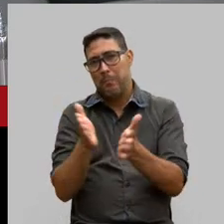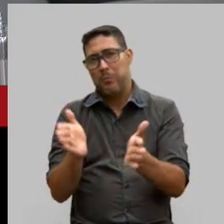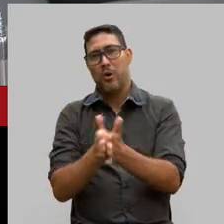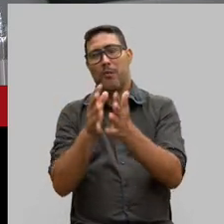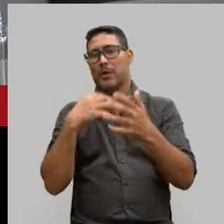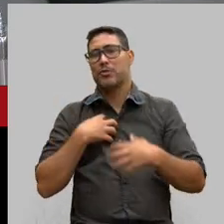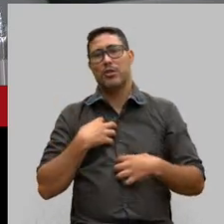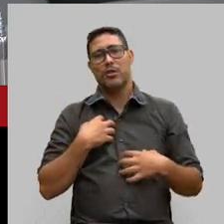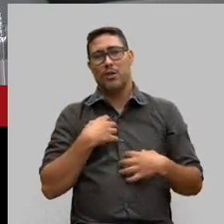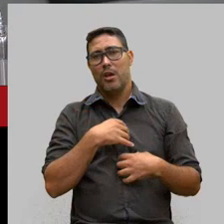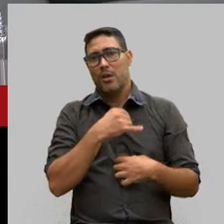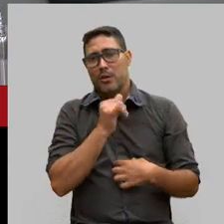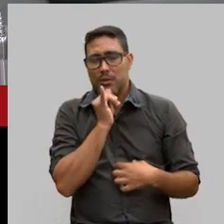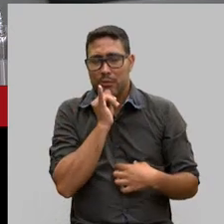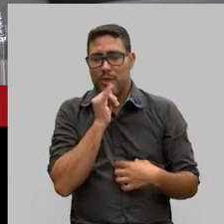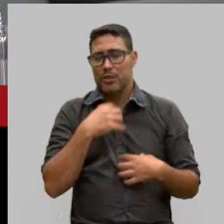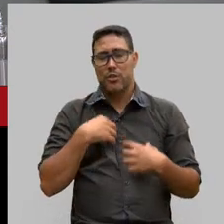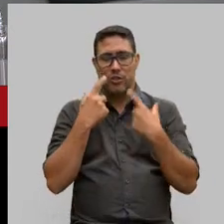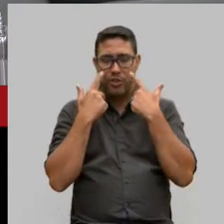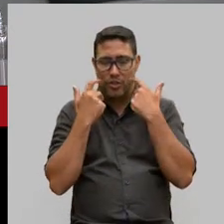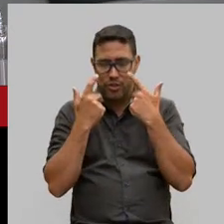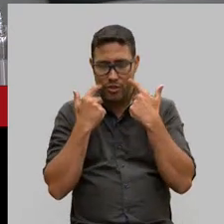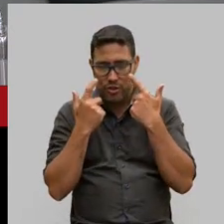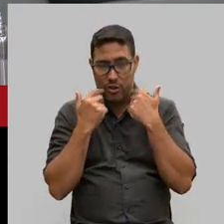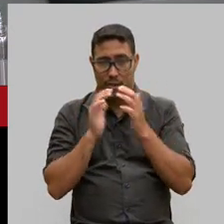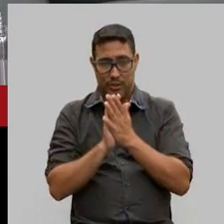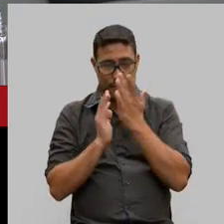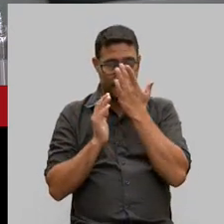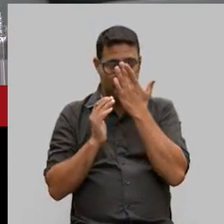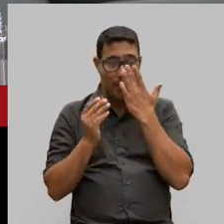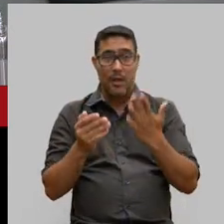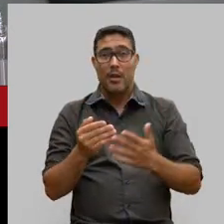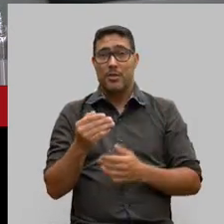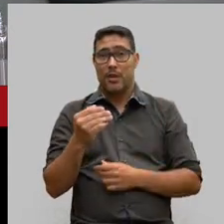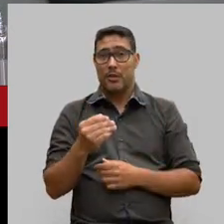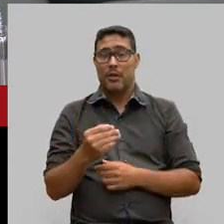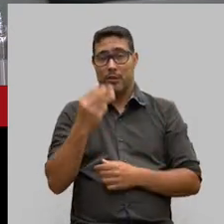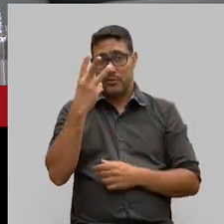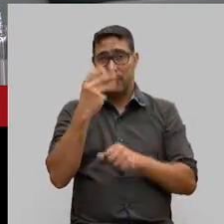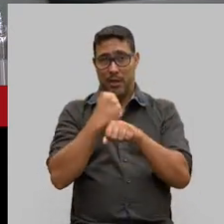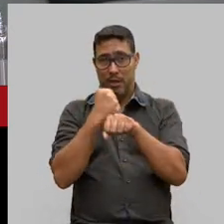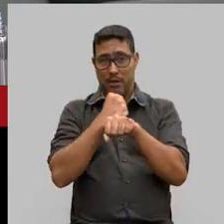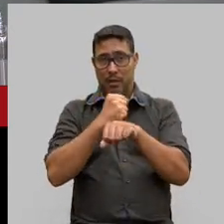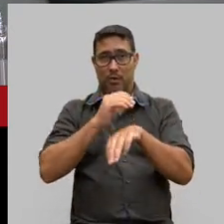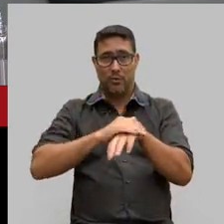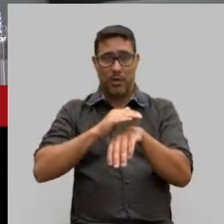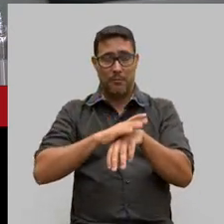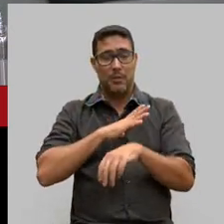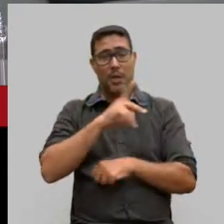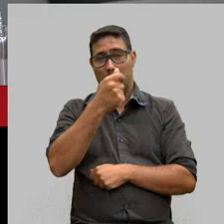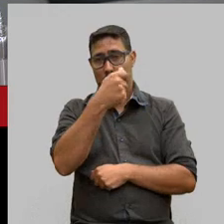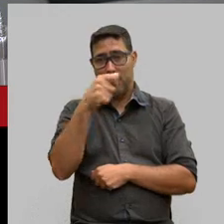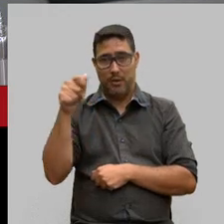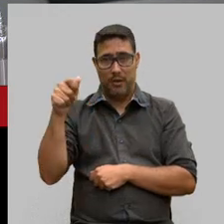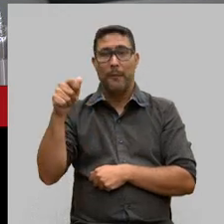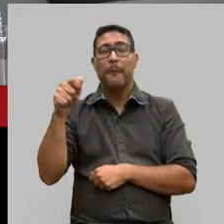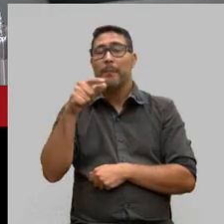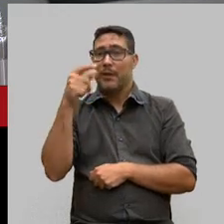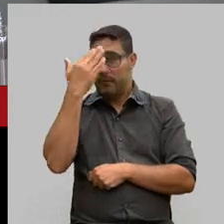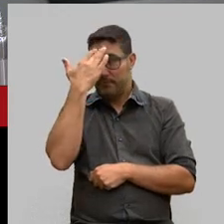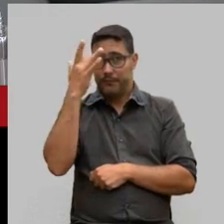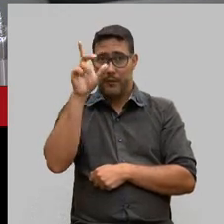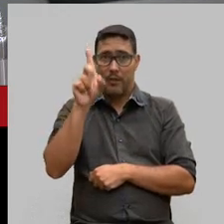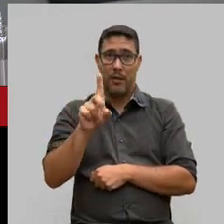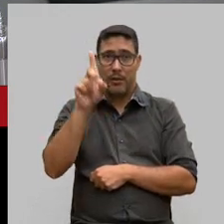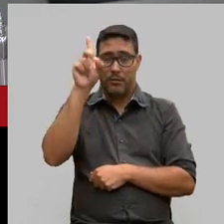dormir e esse ano vai fazer 3 anos a minha Associação né E graças a Deus assim o